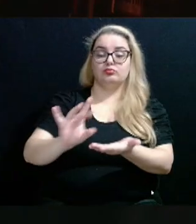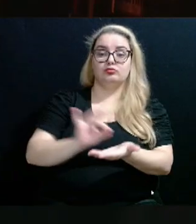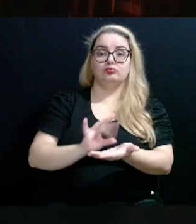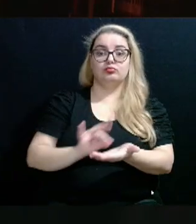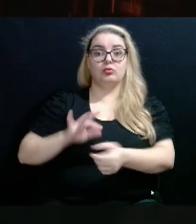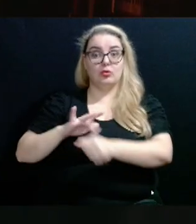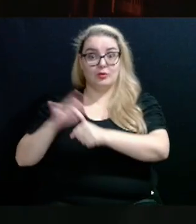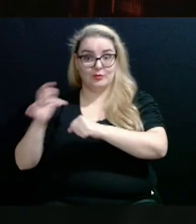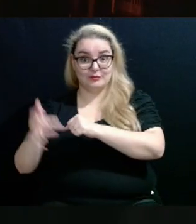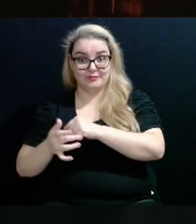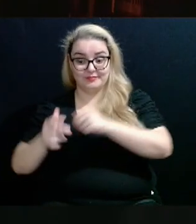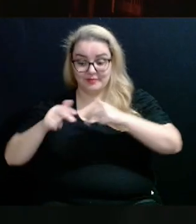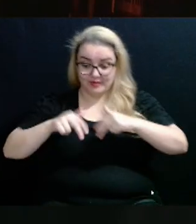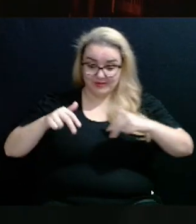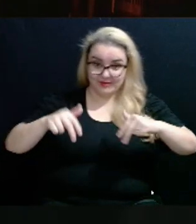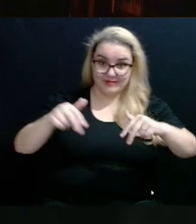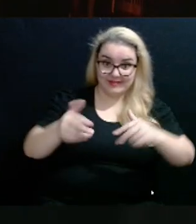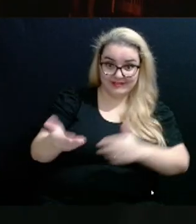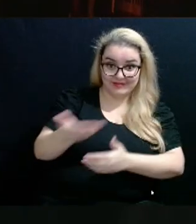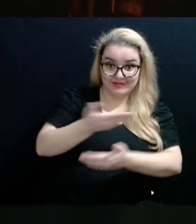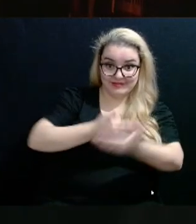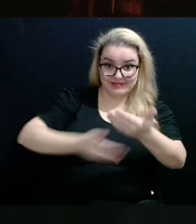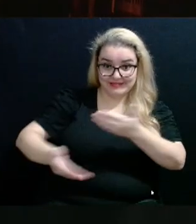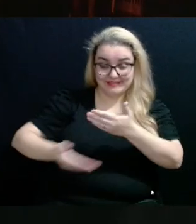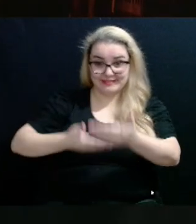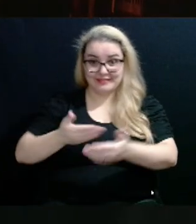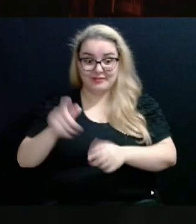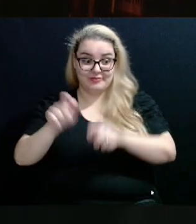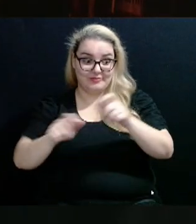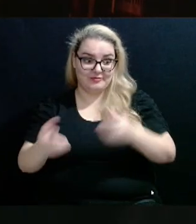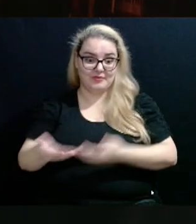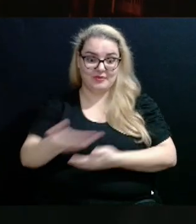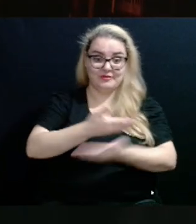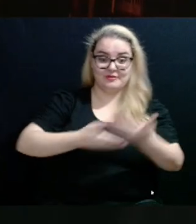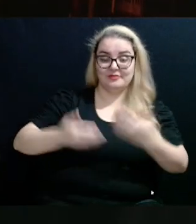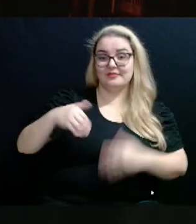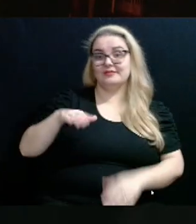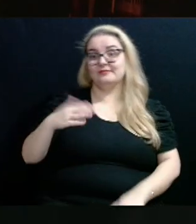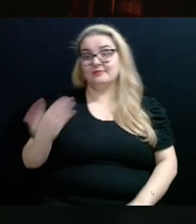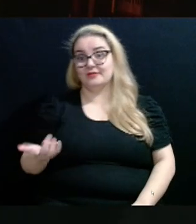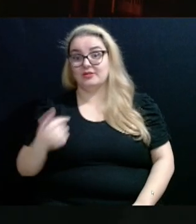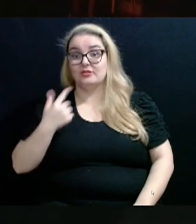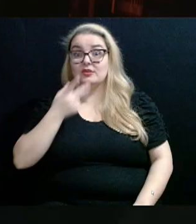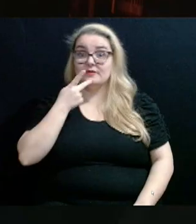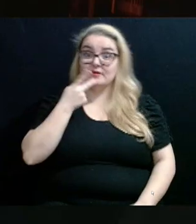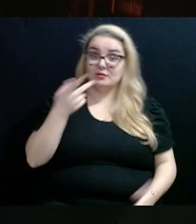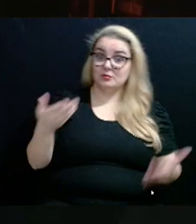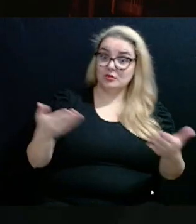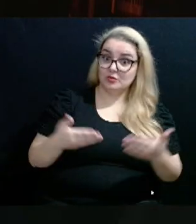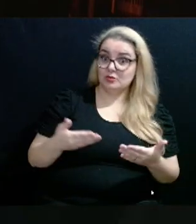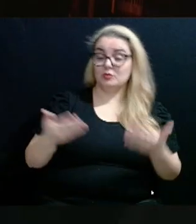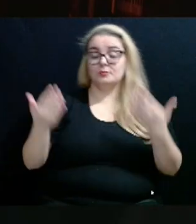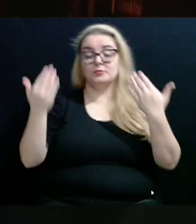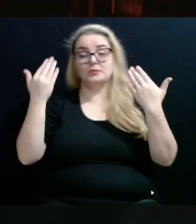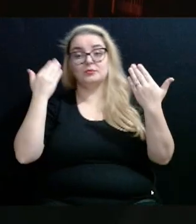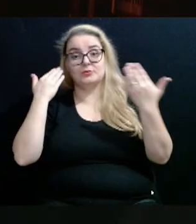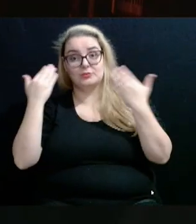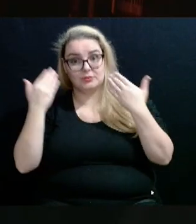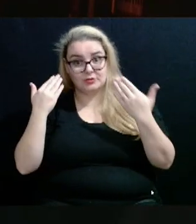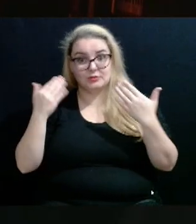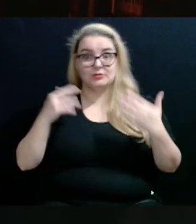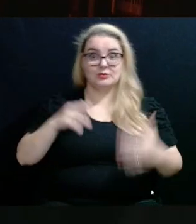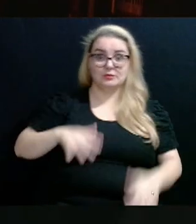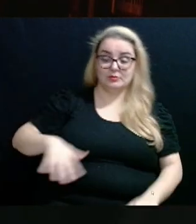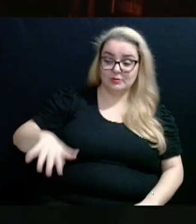troca, o pessoal está socializando mais. A gente fala hoje então sobre psicologia, sobre mercado, nostalgia e também